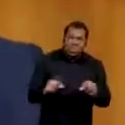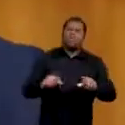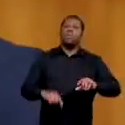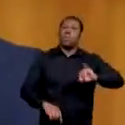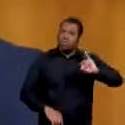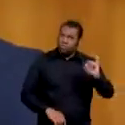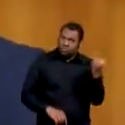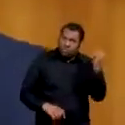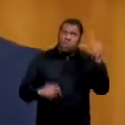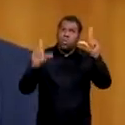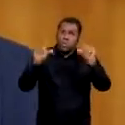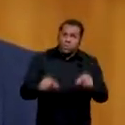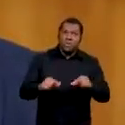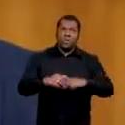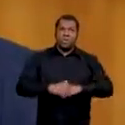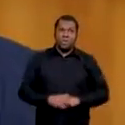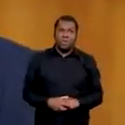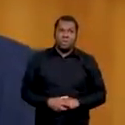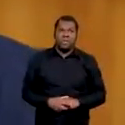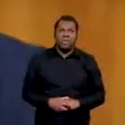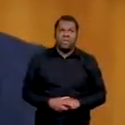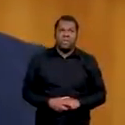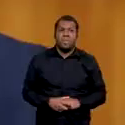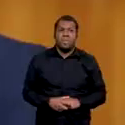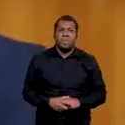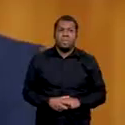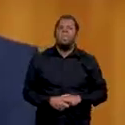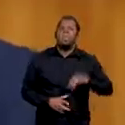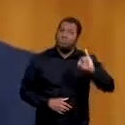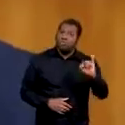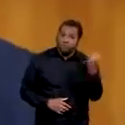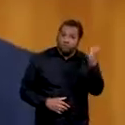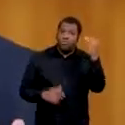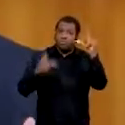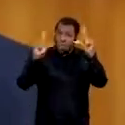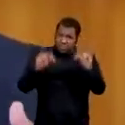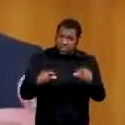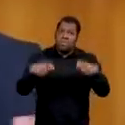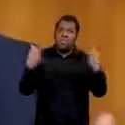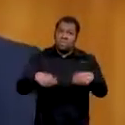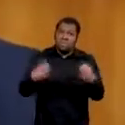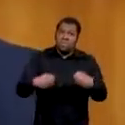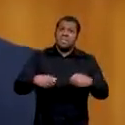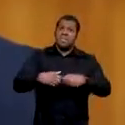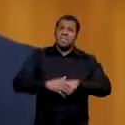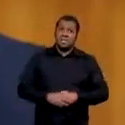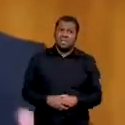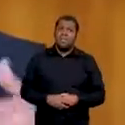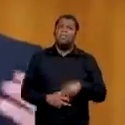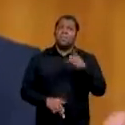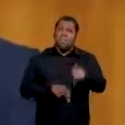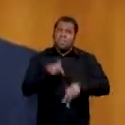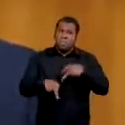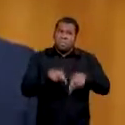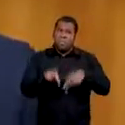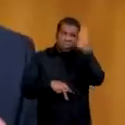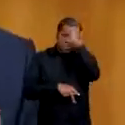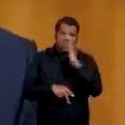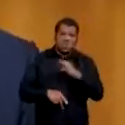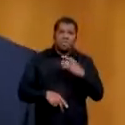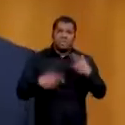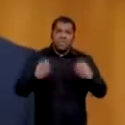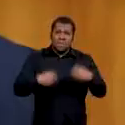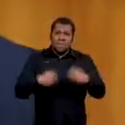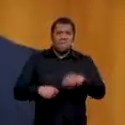ter que baixar. É importante ter claro que o juros precisa baixar para que a gente possa ter crédito disponibilizado